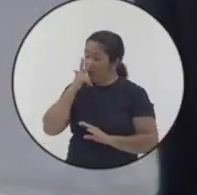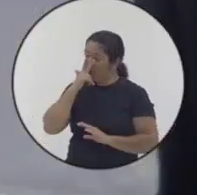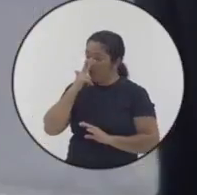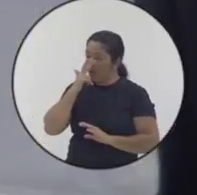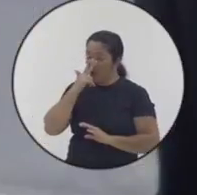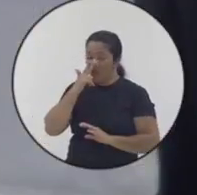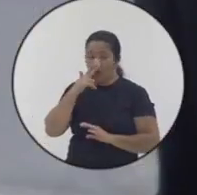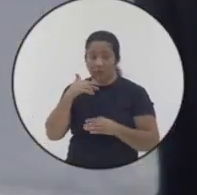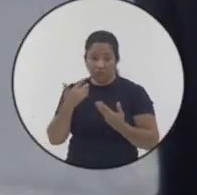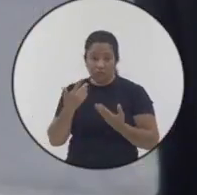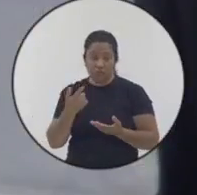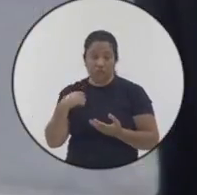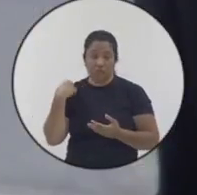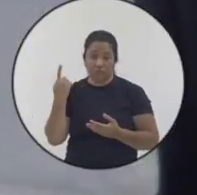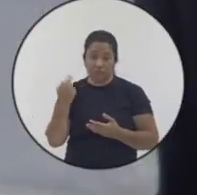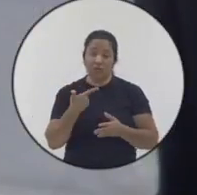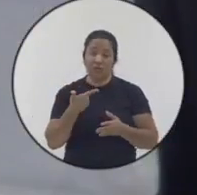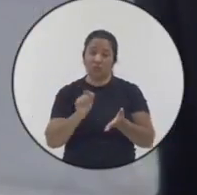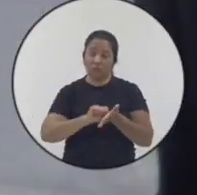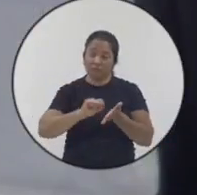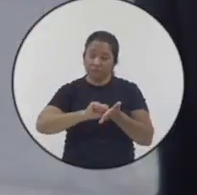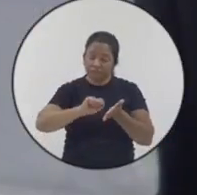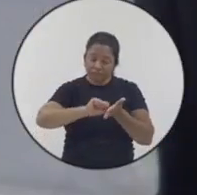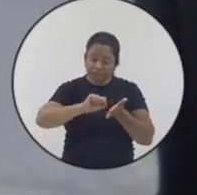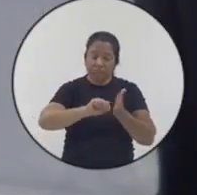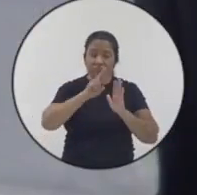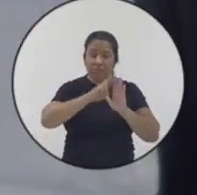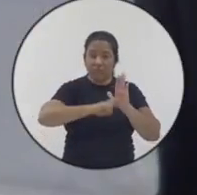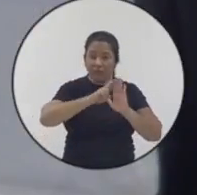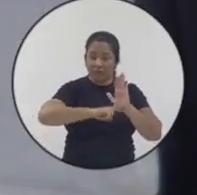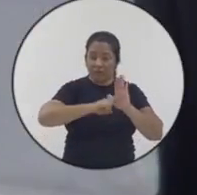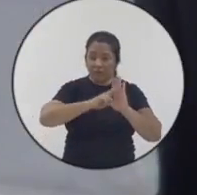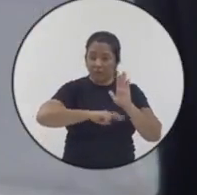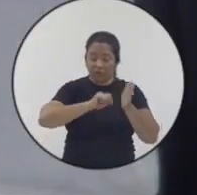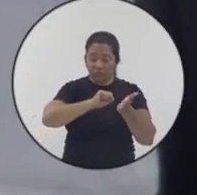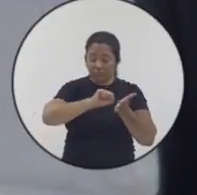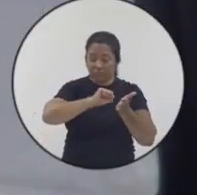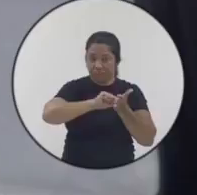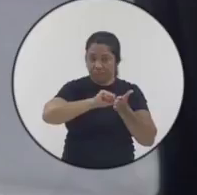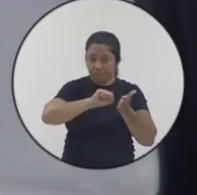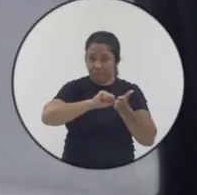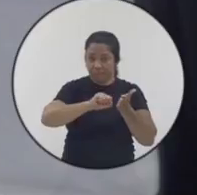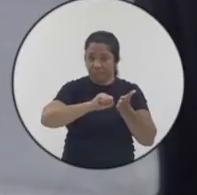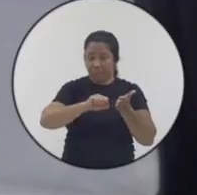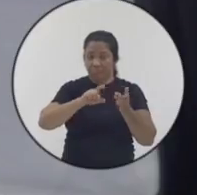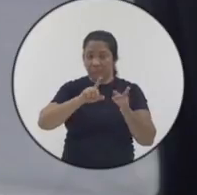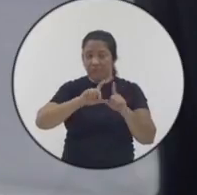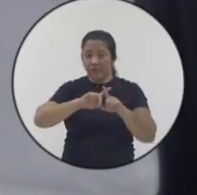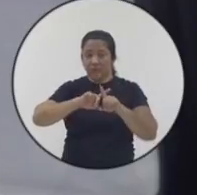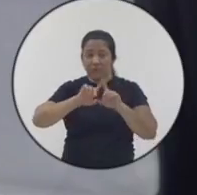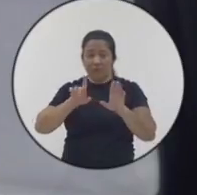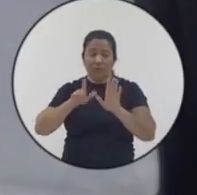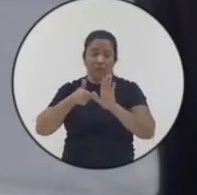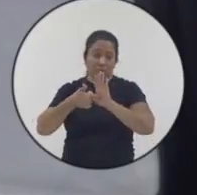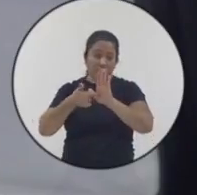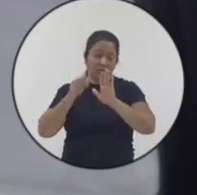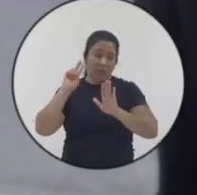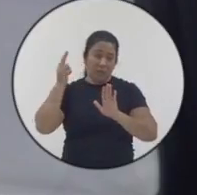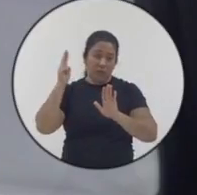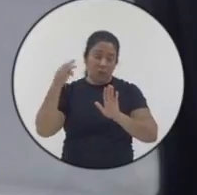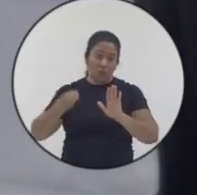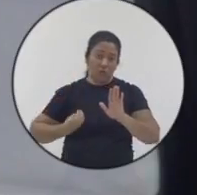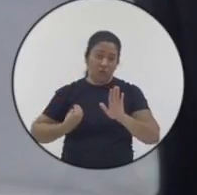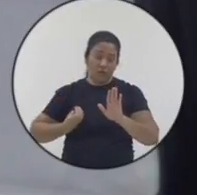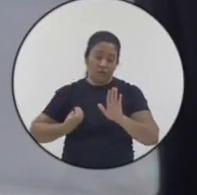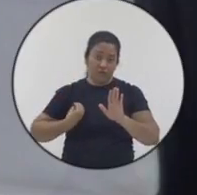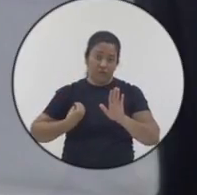fiz bastante relatórios, infelizmente, né, ainda precisei fazer, mas da minha contribuição, trazendo a história de vida das pessoas.